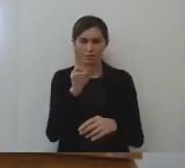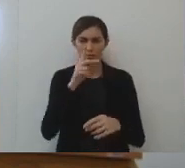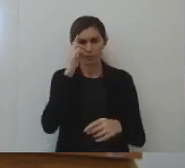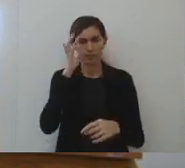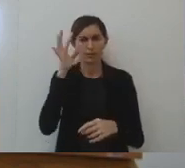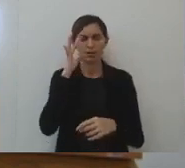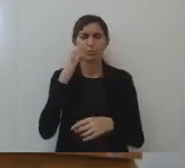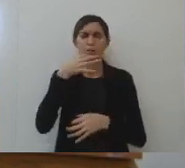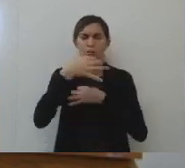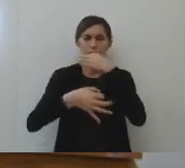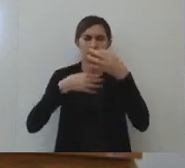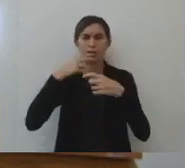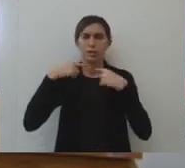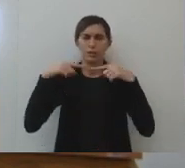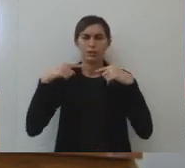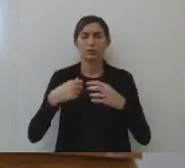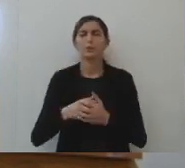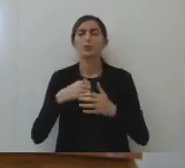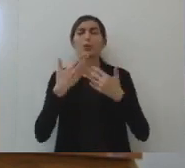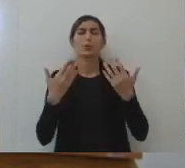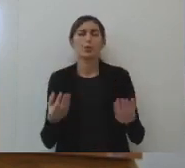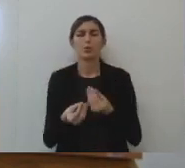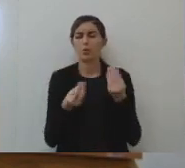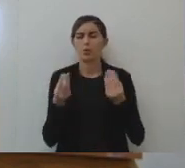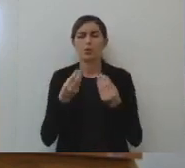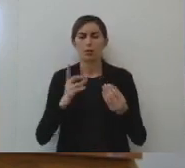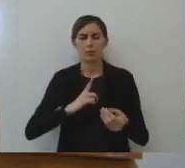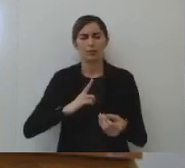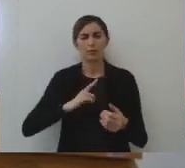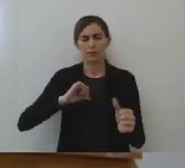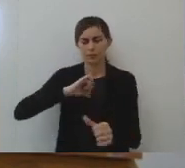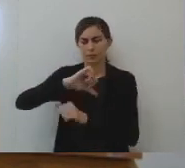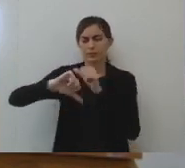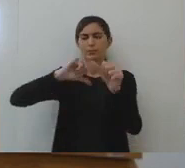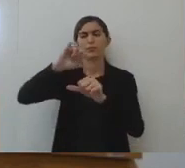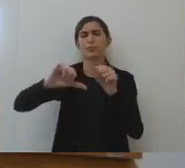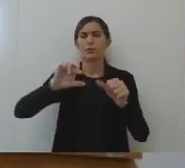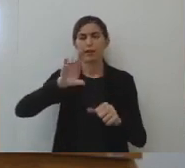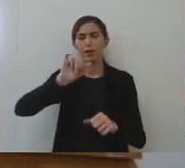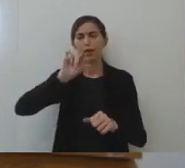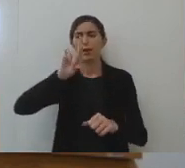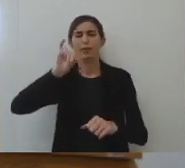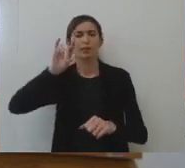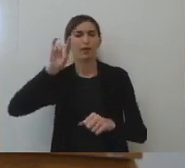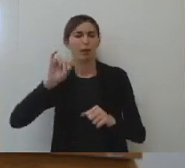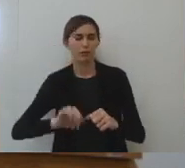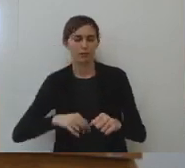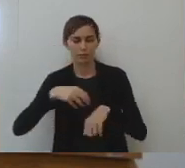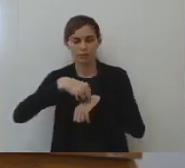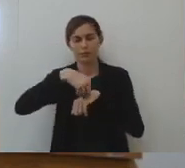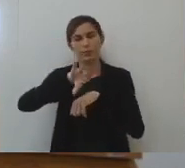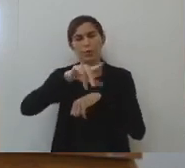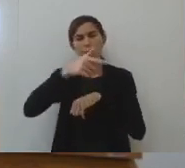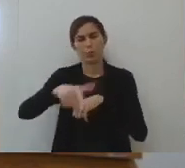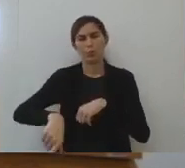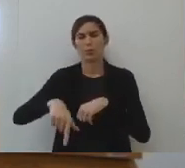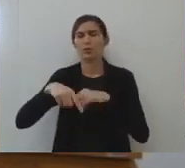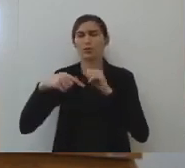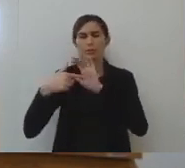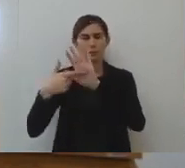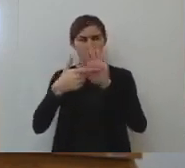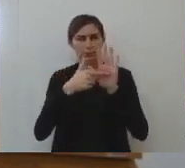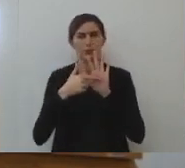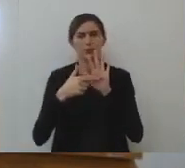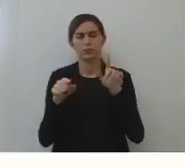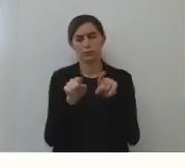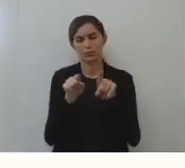pensamento crítico. Quais são as maneiras que a gente tem para transformar essa realidade? E aí eu vou trazer uma outra imagem também,